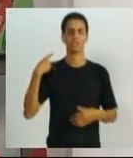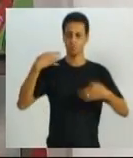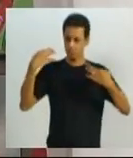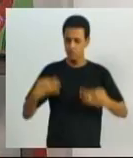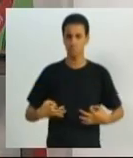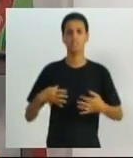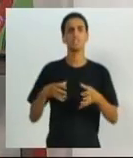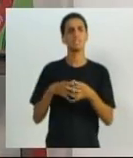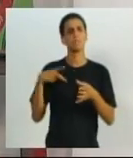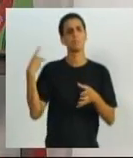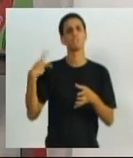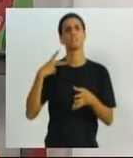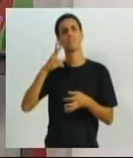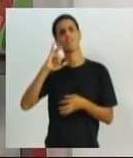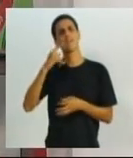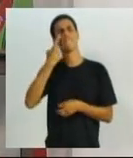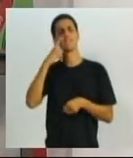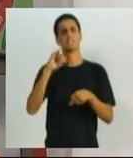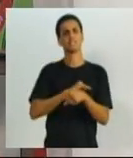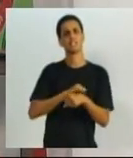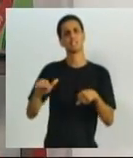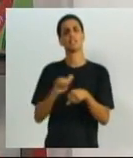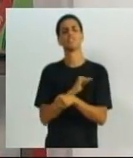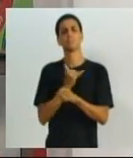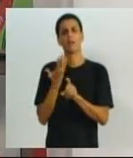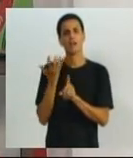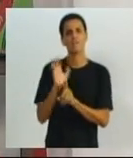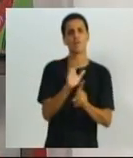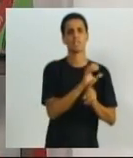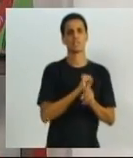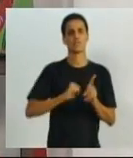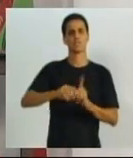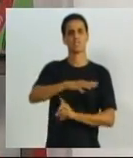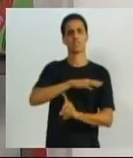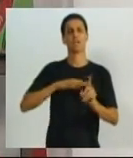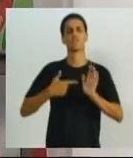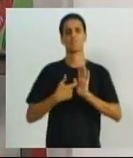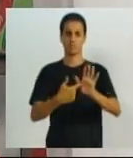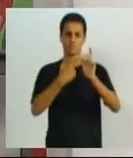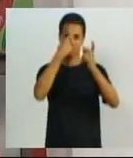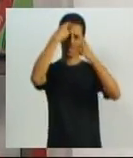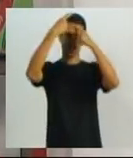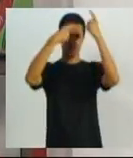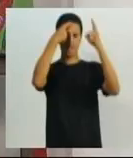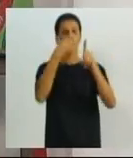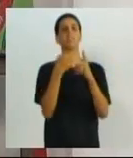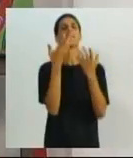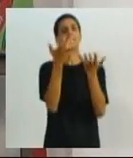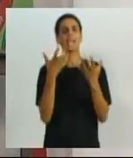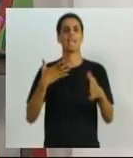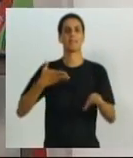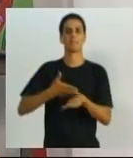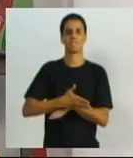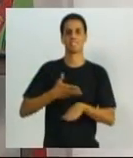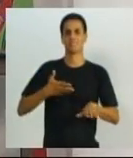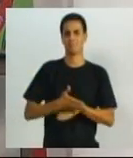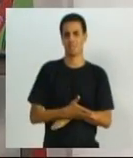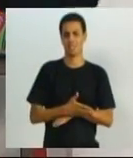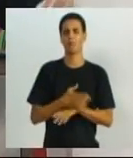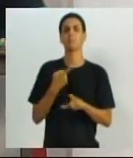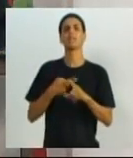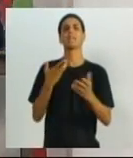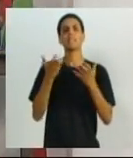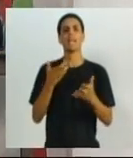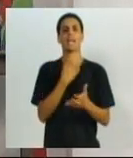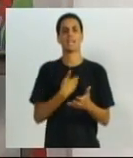partidos acharão maneira de penetrar na sociedade, mostrando as suas ideias e por que querem ser do Legislativo e por que querem governar a